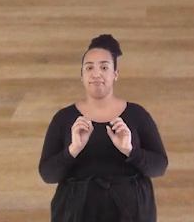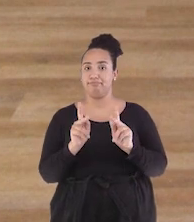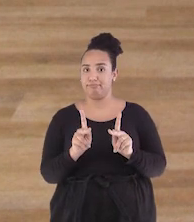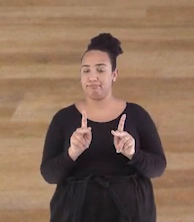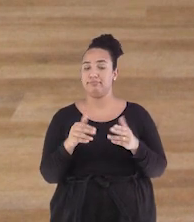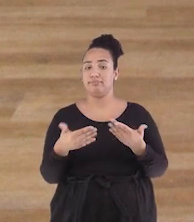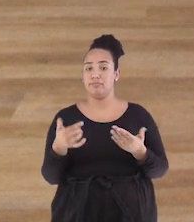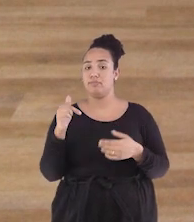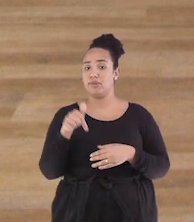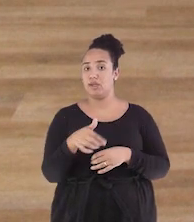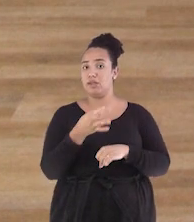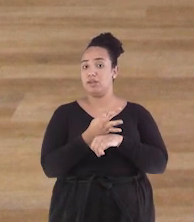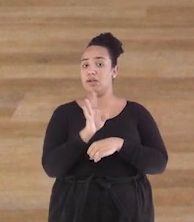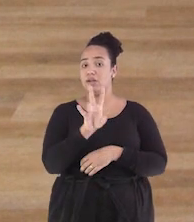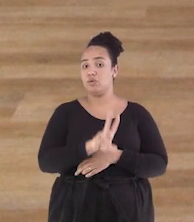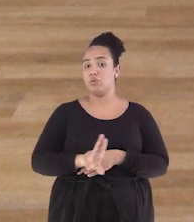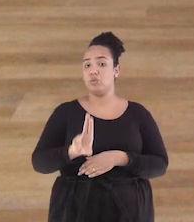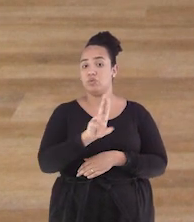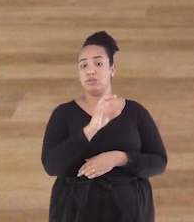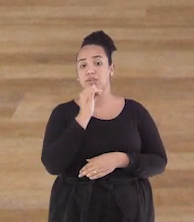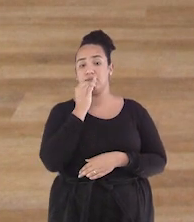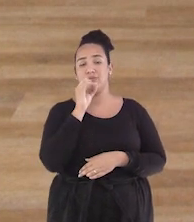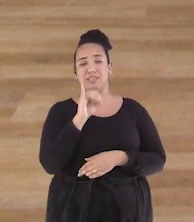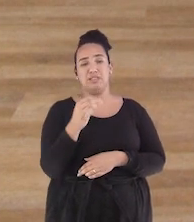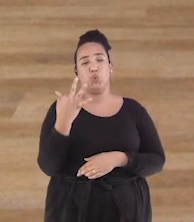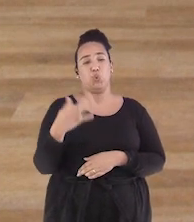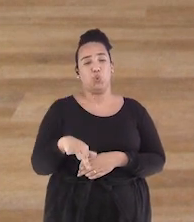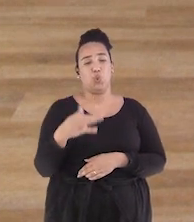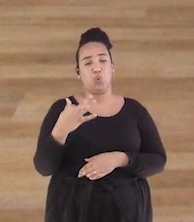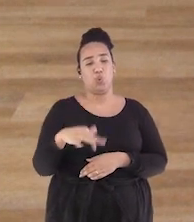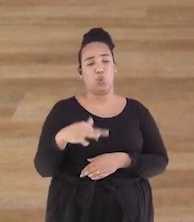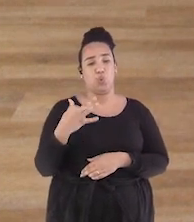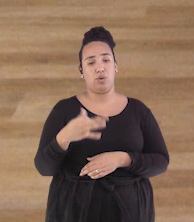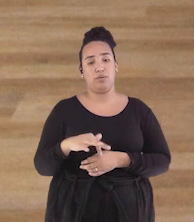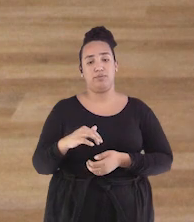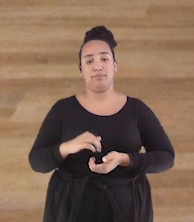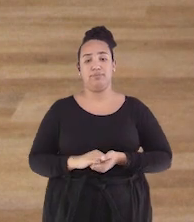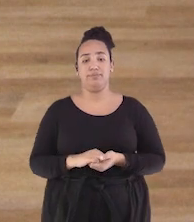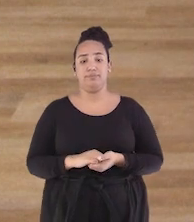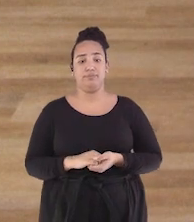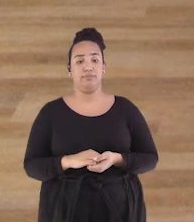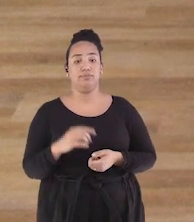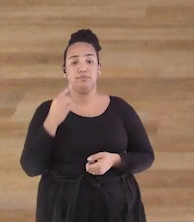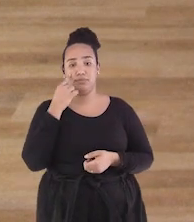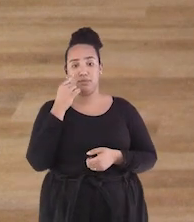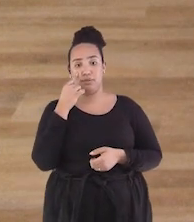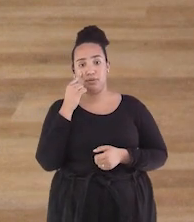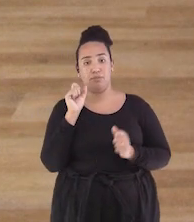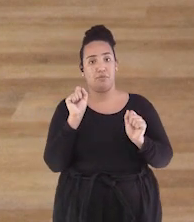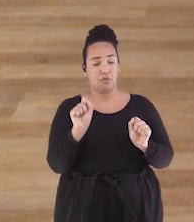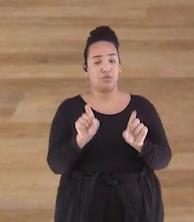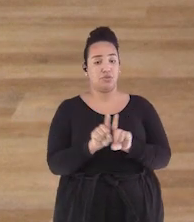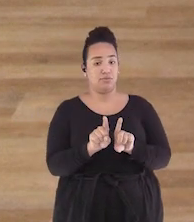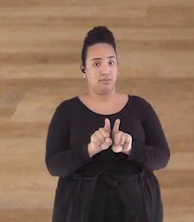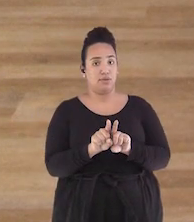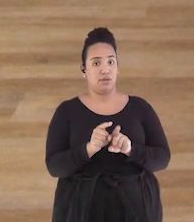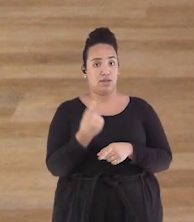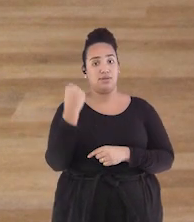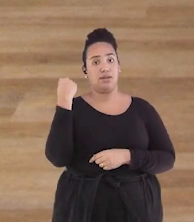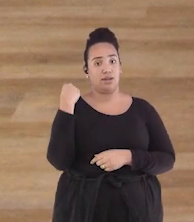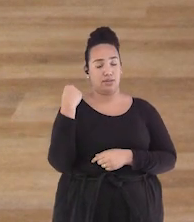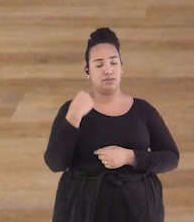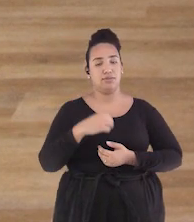essa técnica é utilizada quando a gente está com muita dor. E aqui, ó, na posterior da coxa.